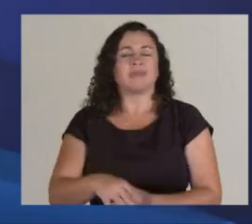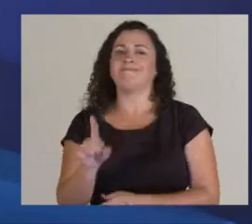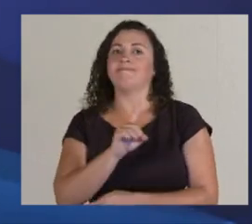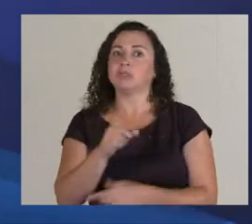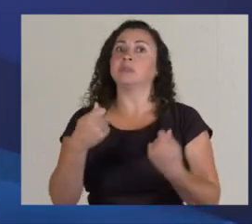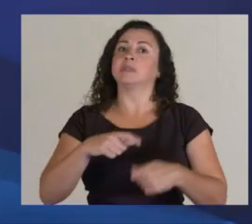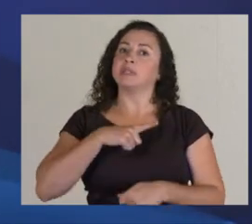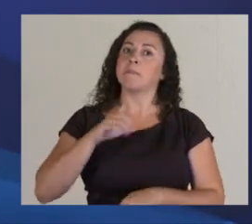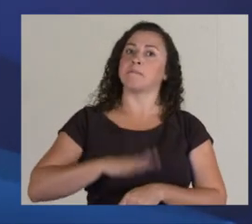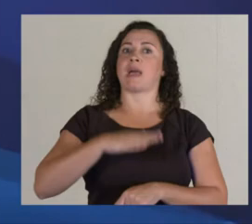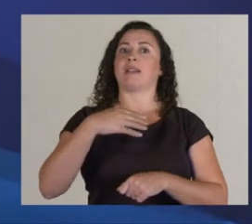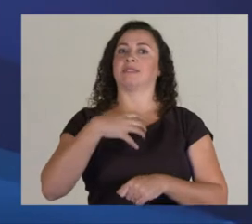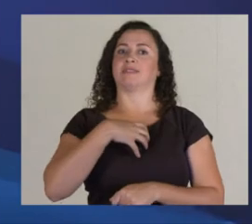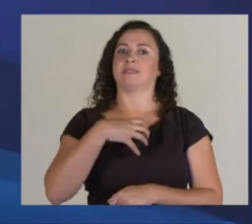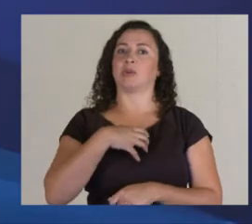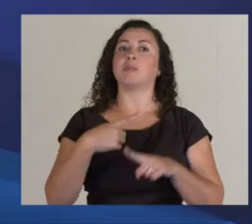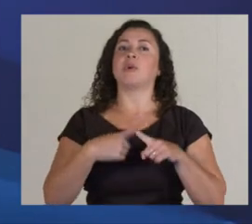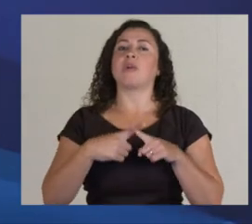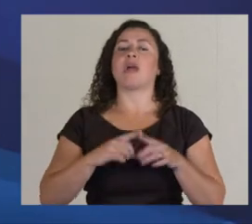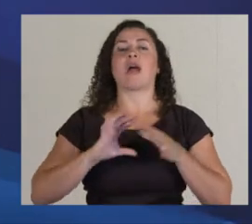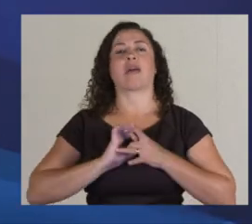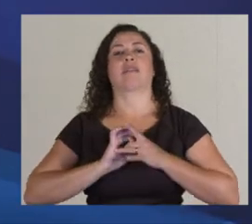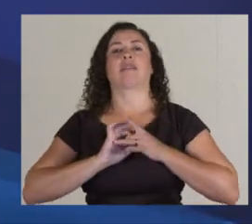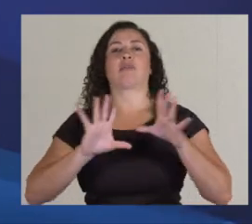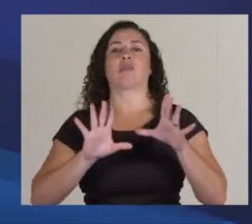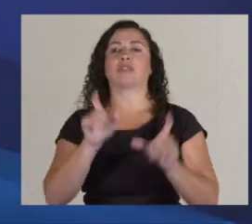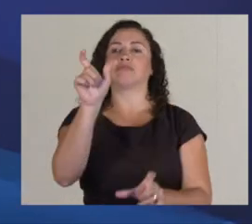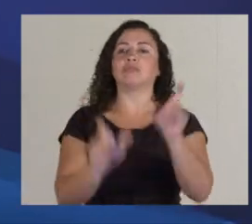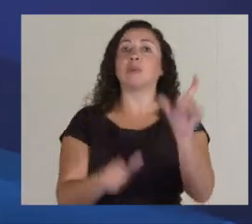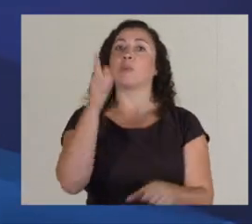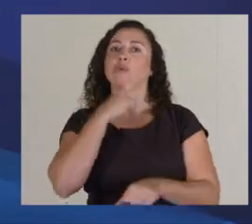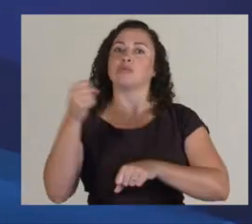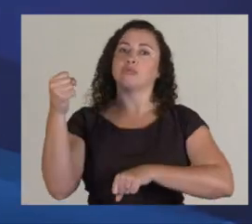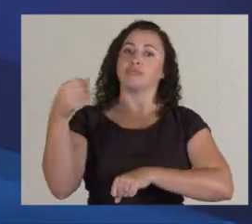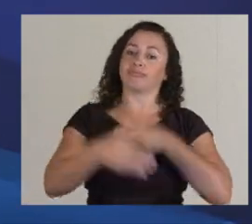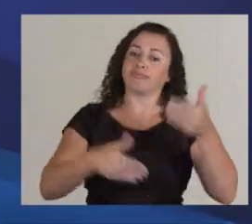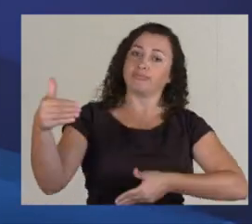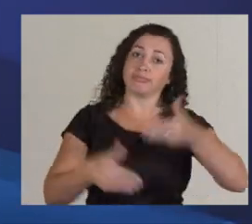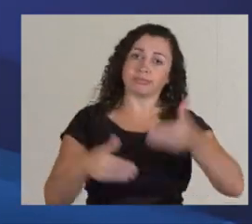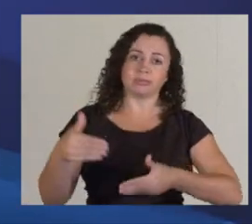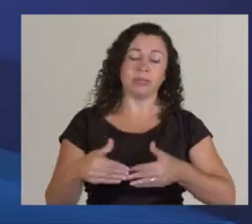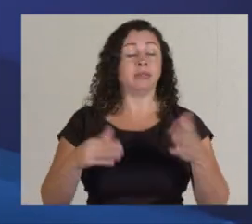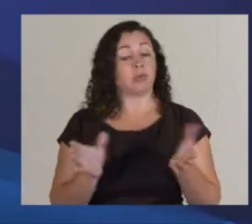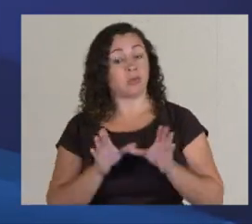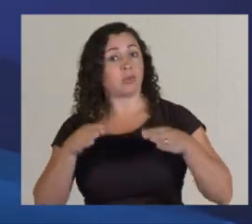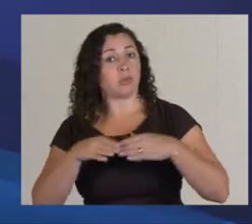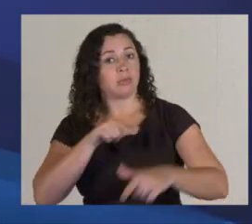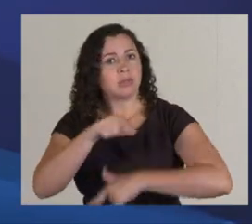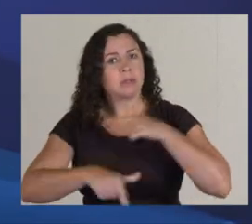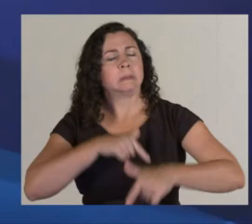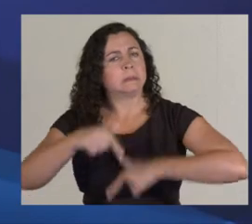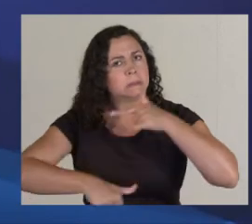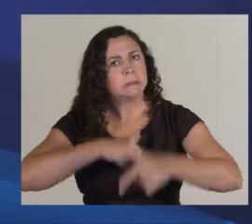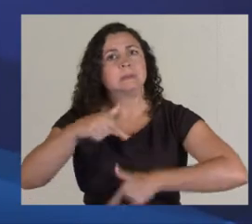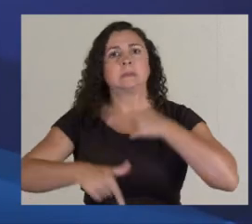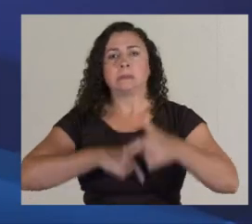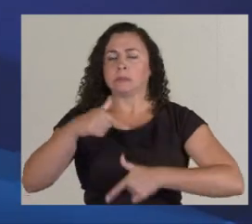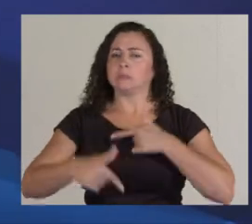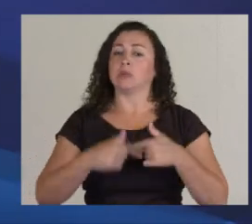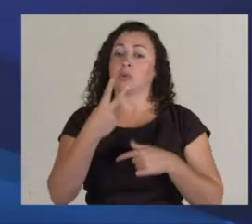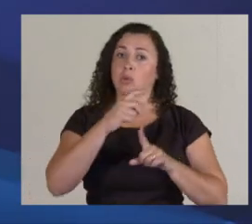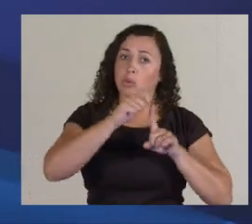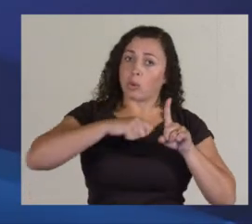significa que nós teremos uma possibilidade um pouco mais democrática. Então, nesse sentido, o GT trabalhou muito nesses